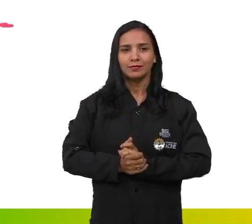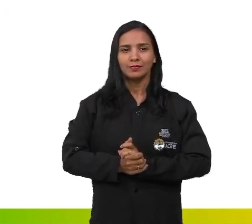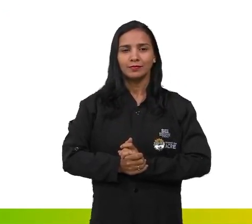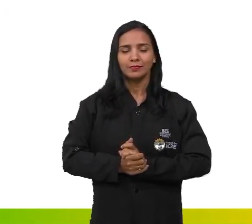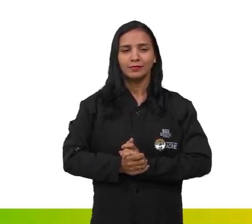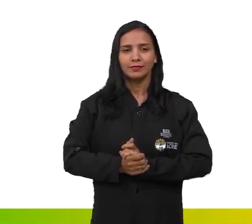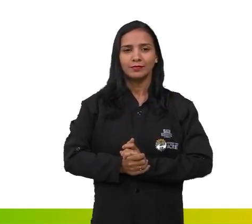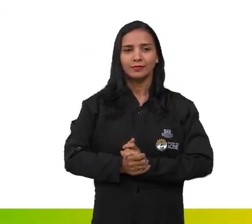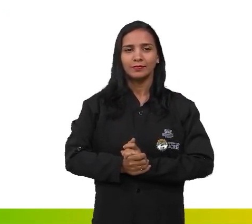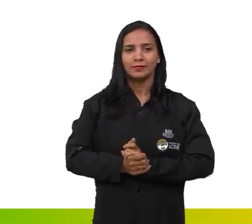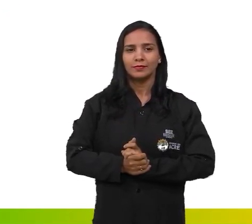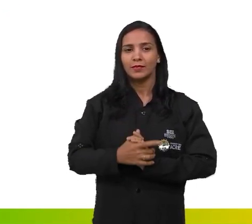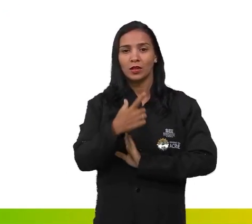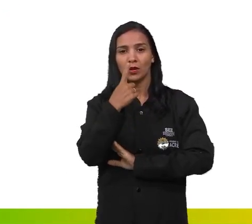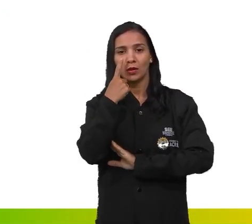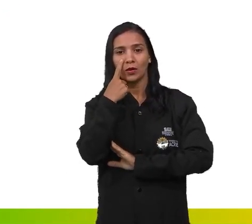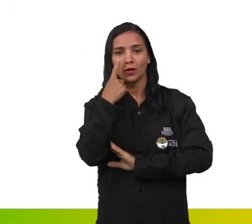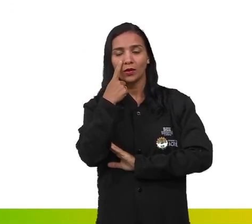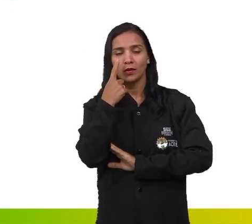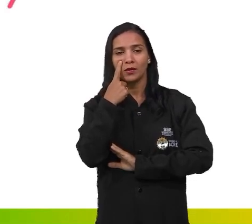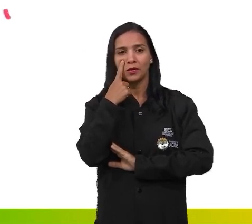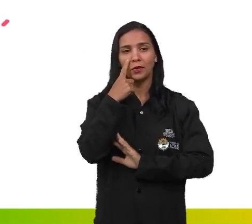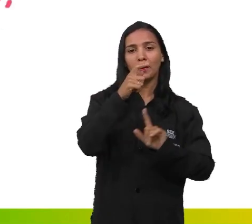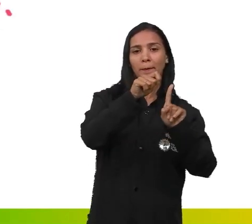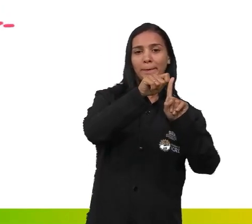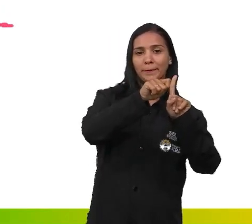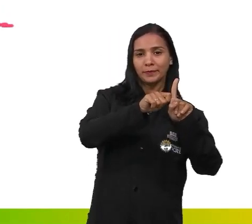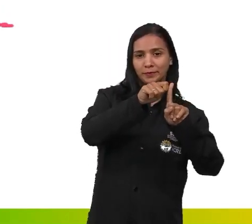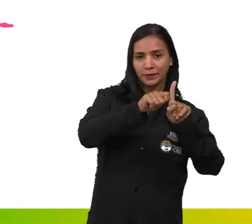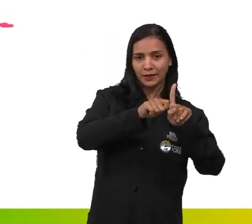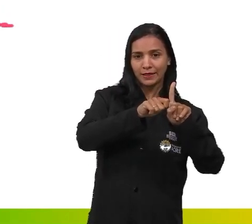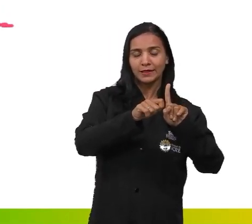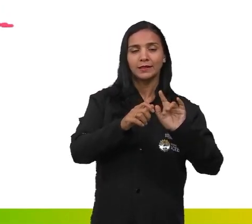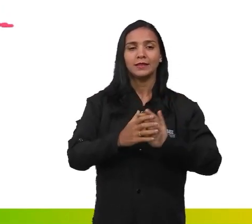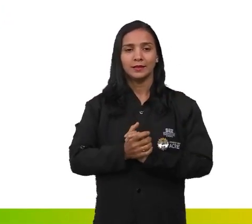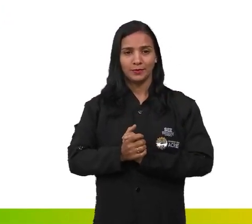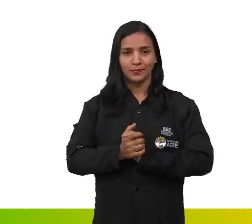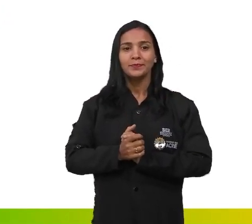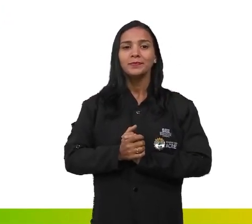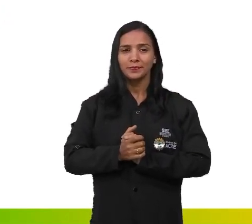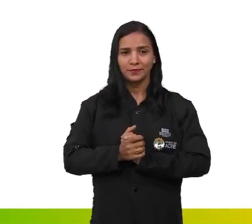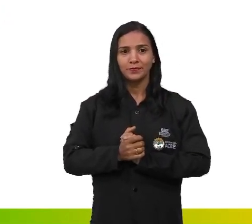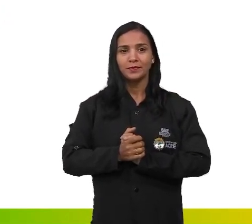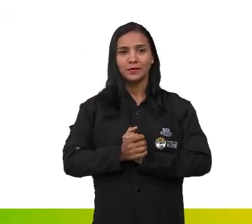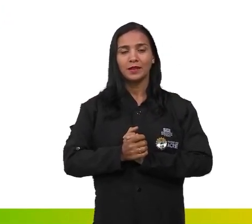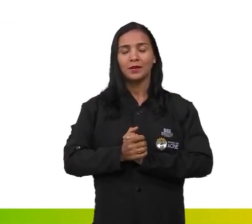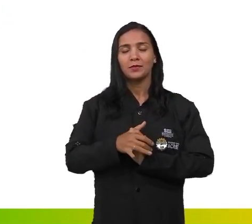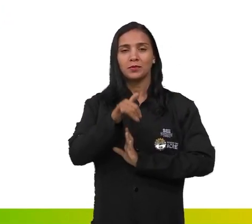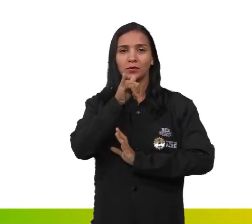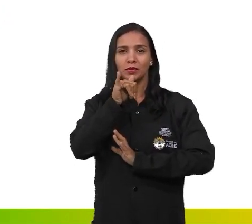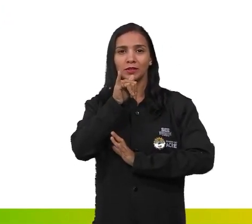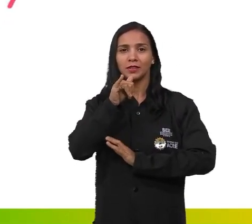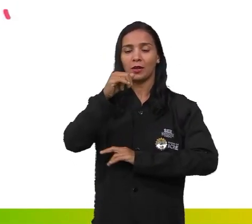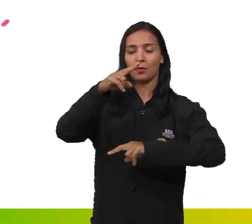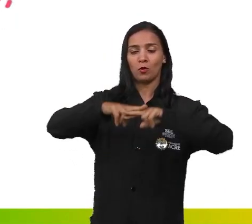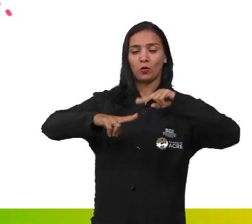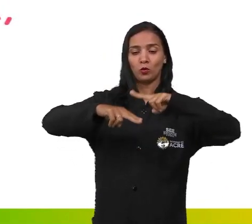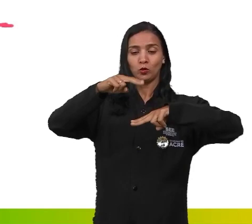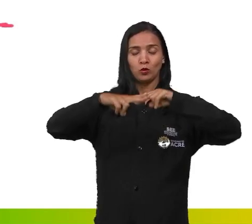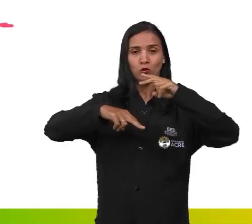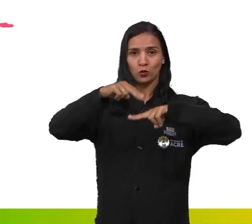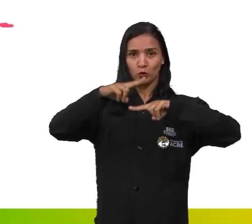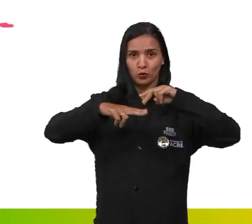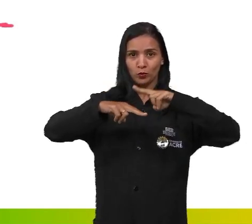Continuando, nós temos aqui meses do ano, pessoal. Temos aqui os meses do ano, nós temos o in June, em